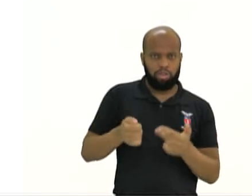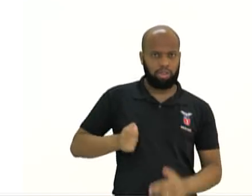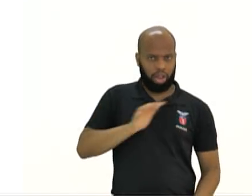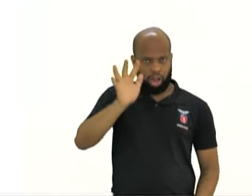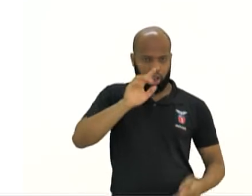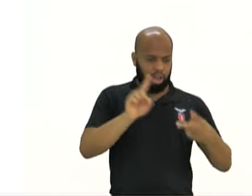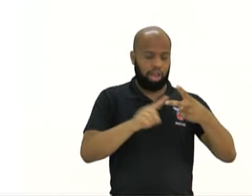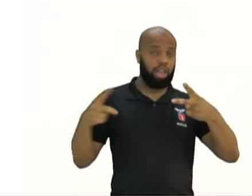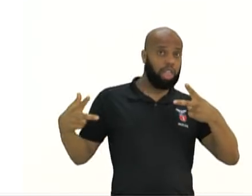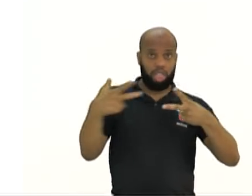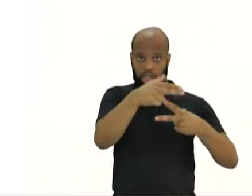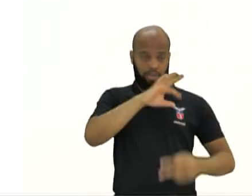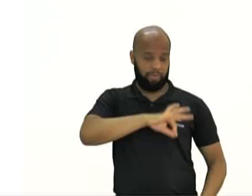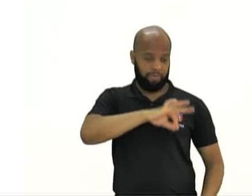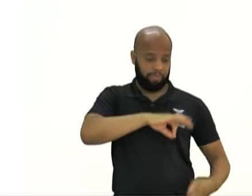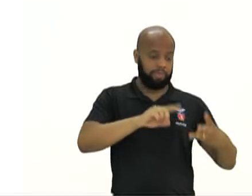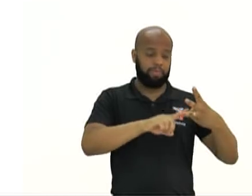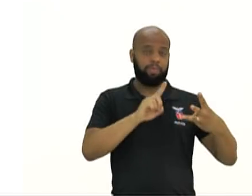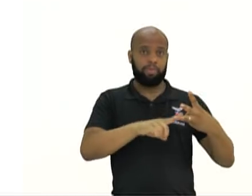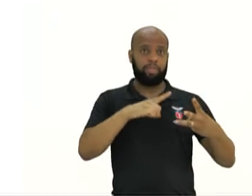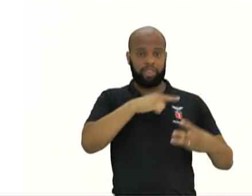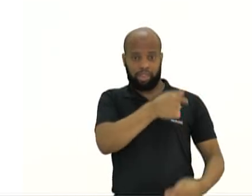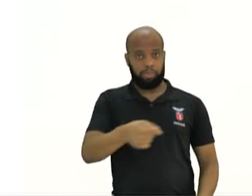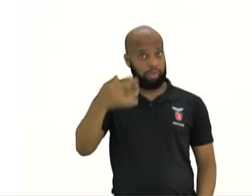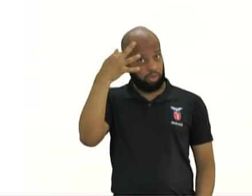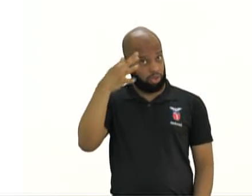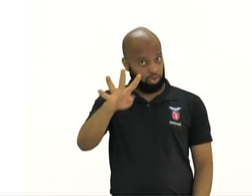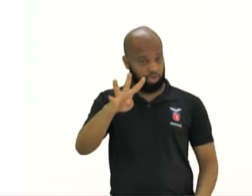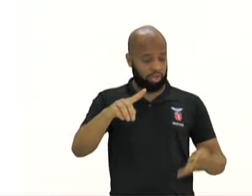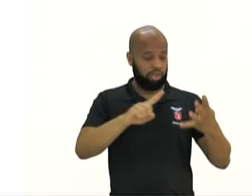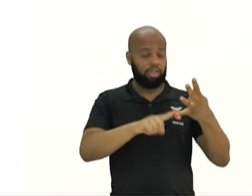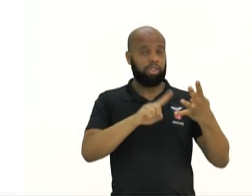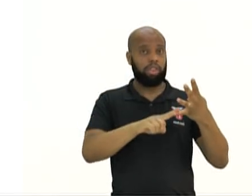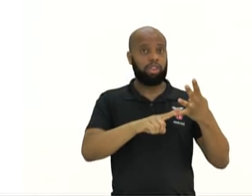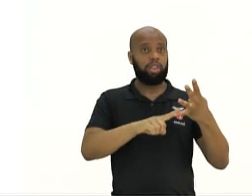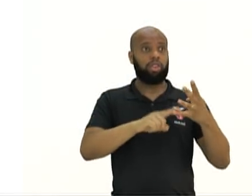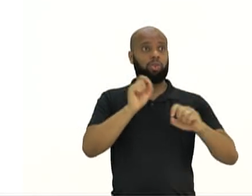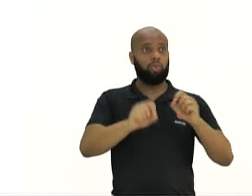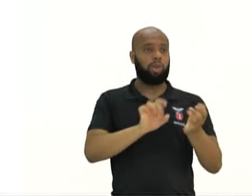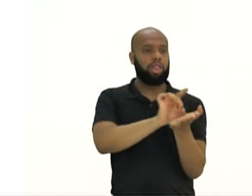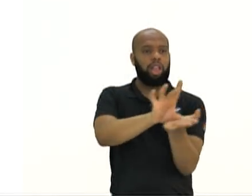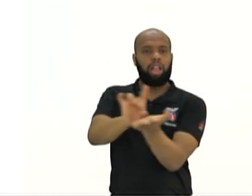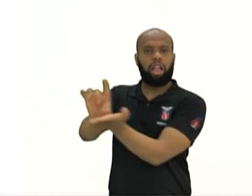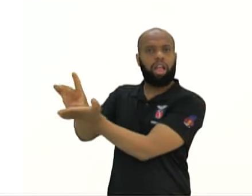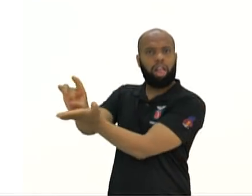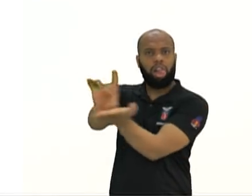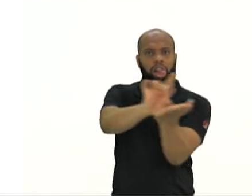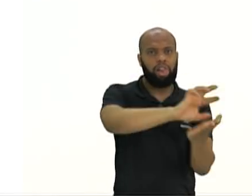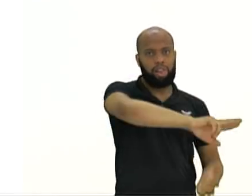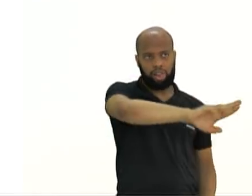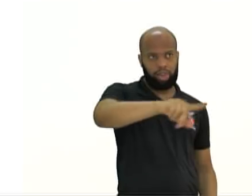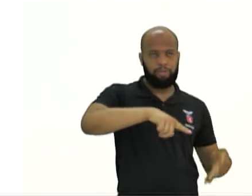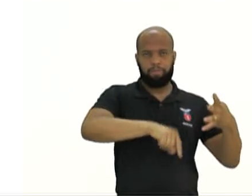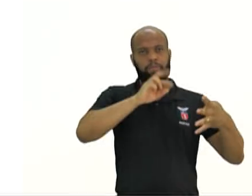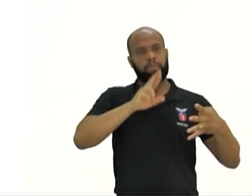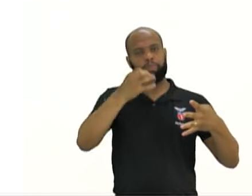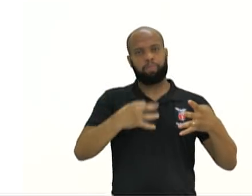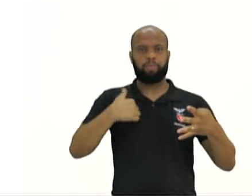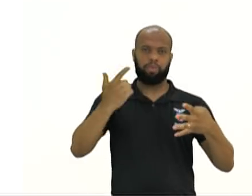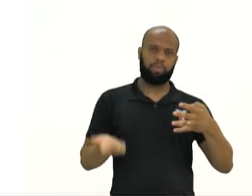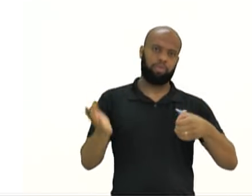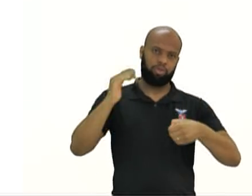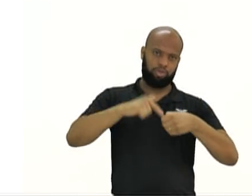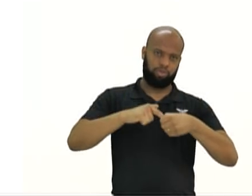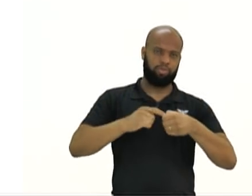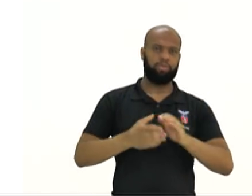nos salários. Letra C, a semana de 4 dias. Ou letra D, as demissões em massa. Vai lá no ano, a gente já volta